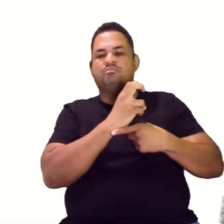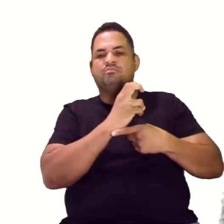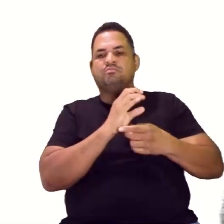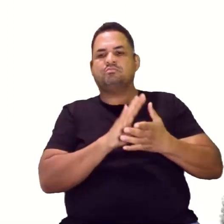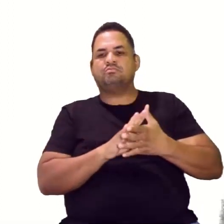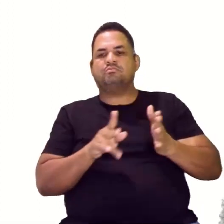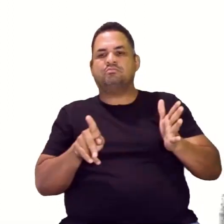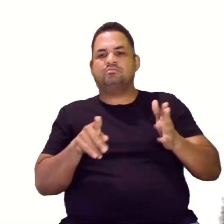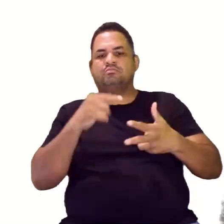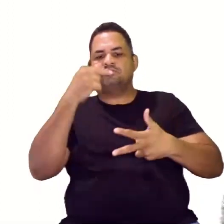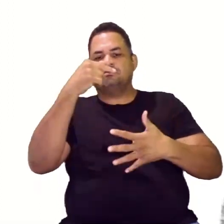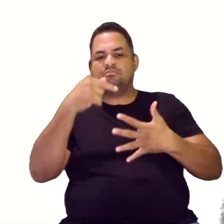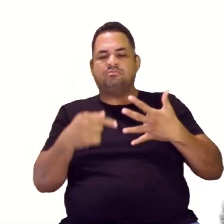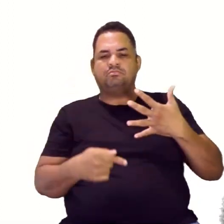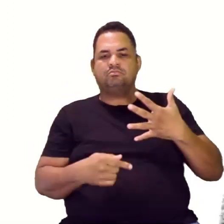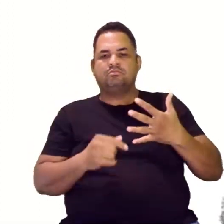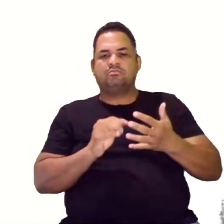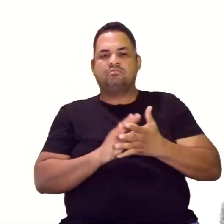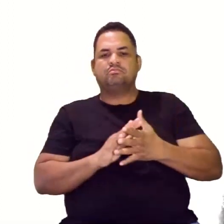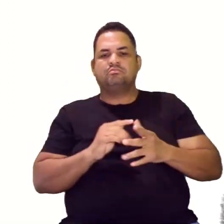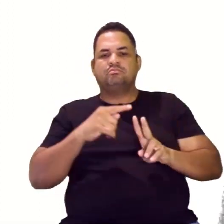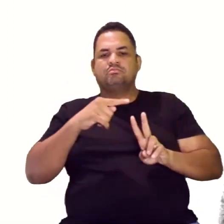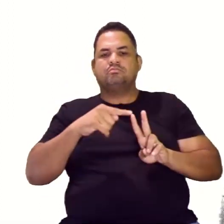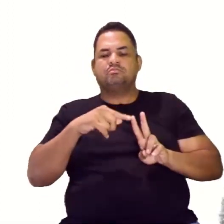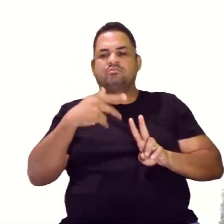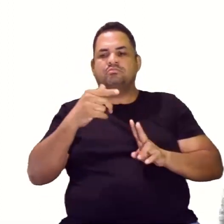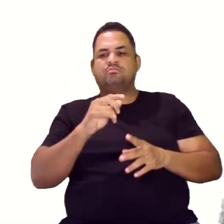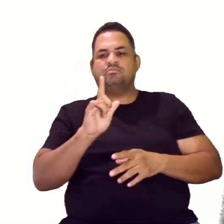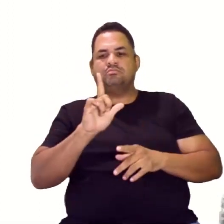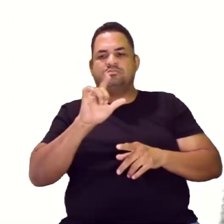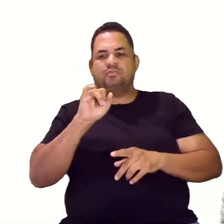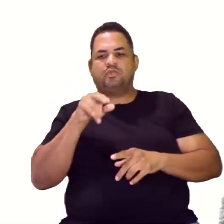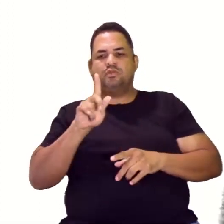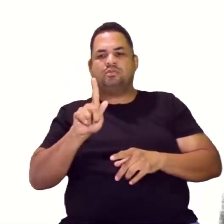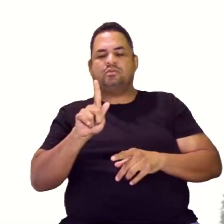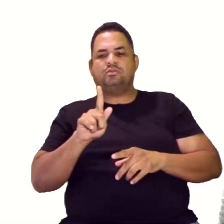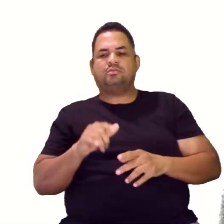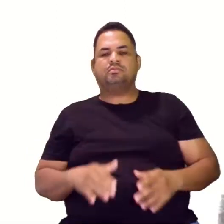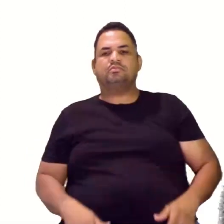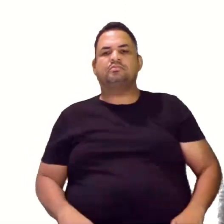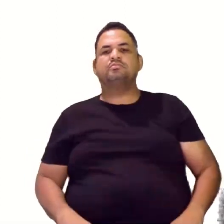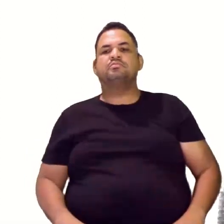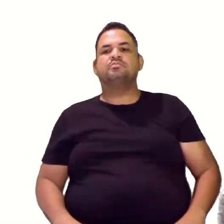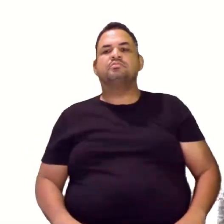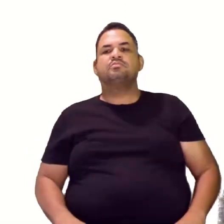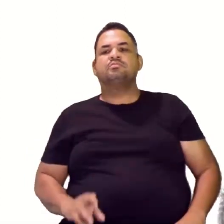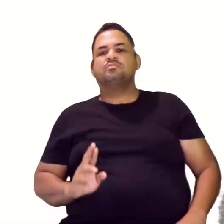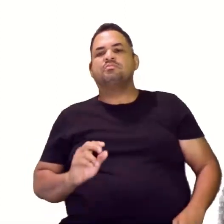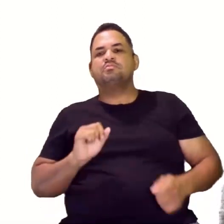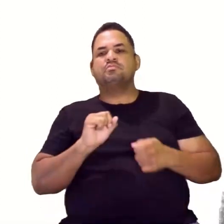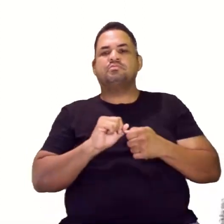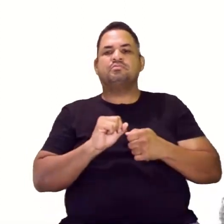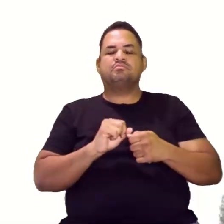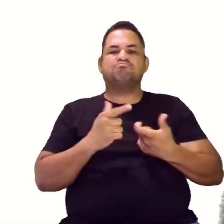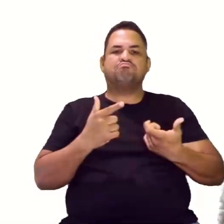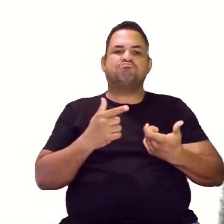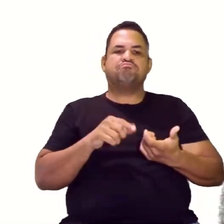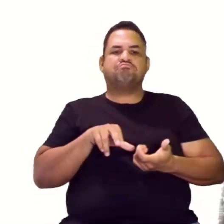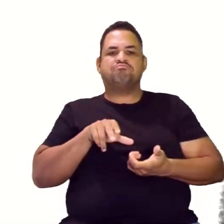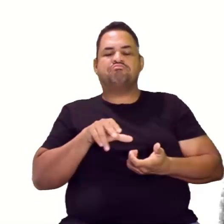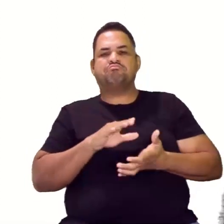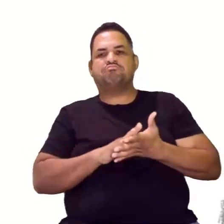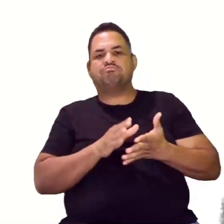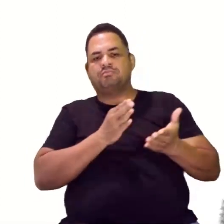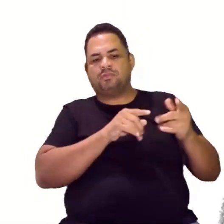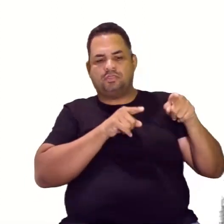pela propriedade das potências dos logaritmos. Quem fez aquele processo, né, de também fazer do mesmo jeito, só que